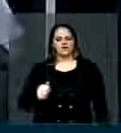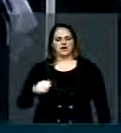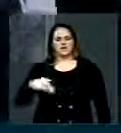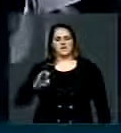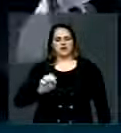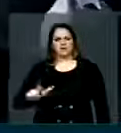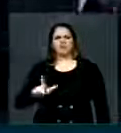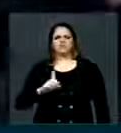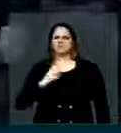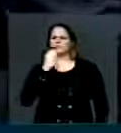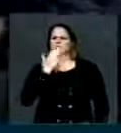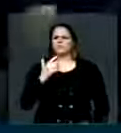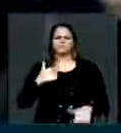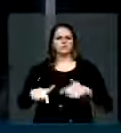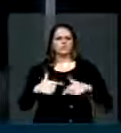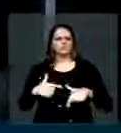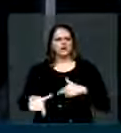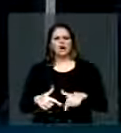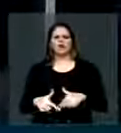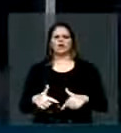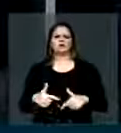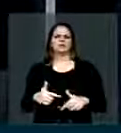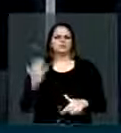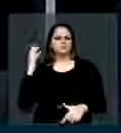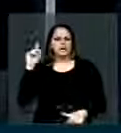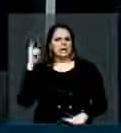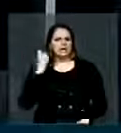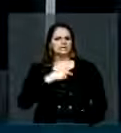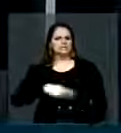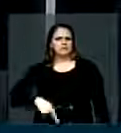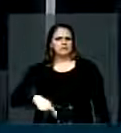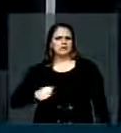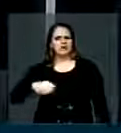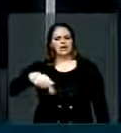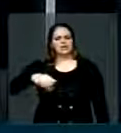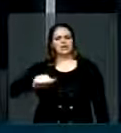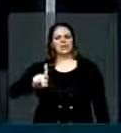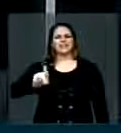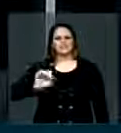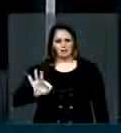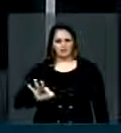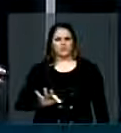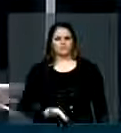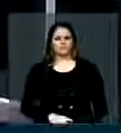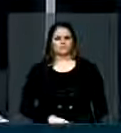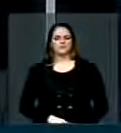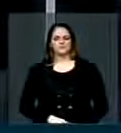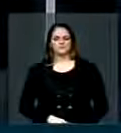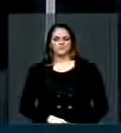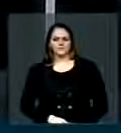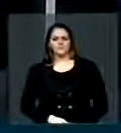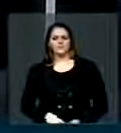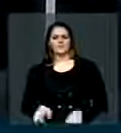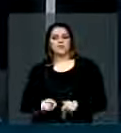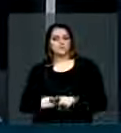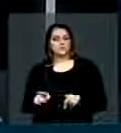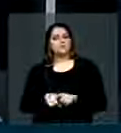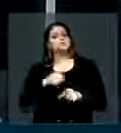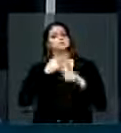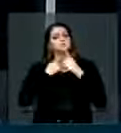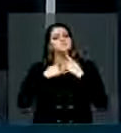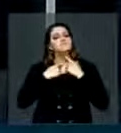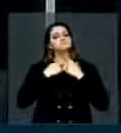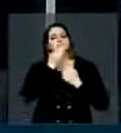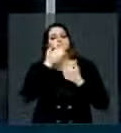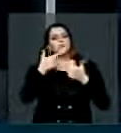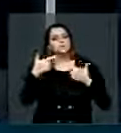profícuo trabalho que ele desenvolveu durante o tempo que esteve na presidência da ANADEF e também, logicamente, desejar